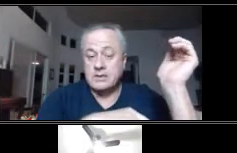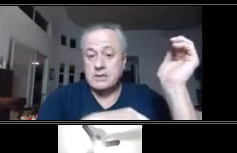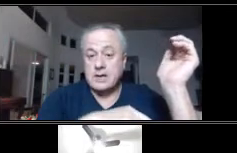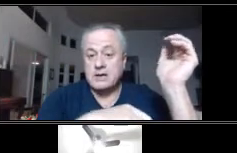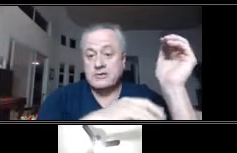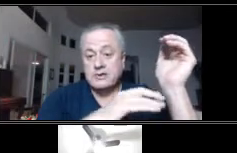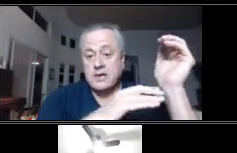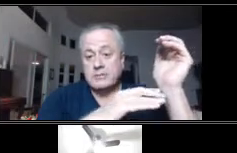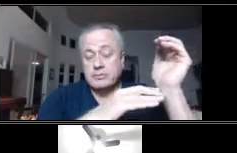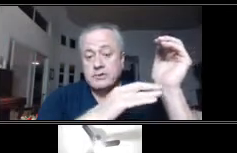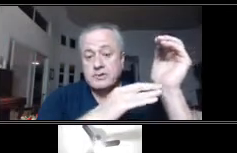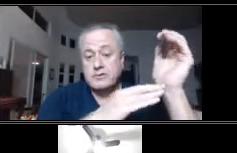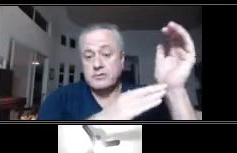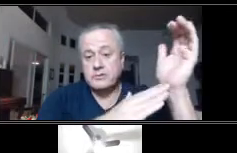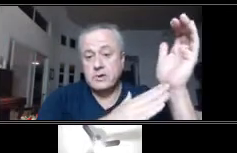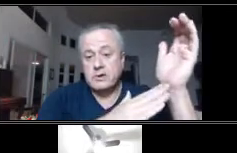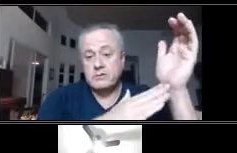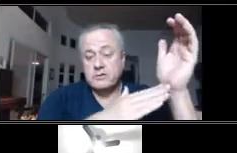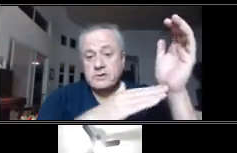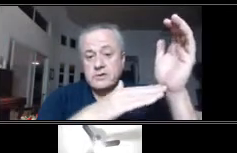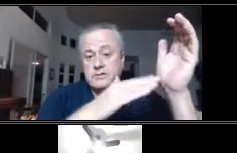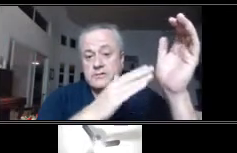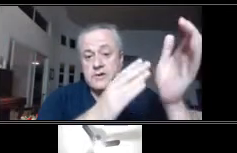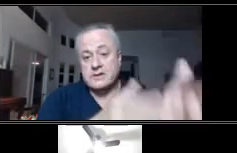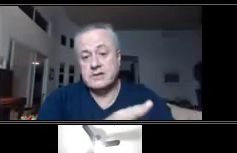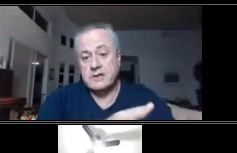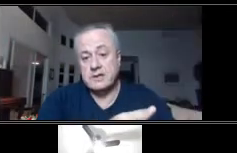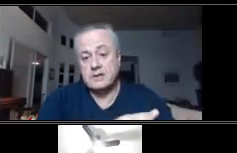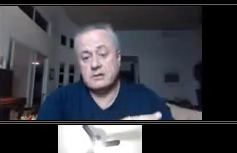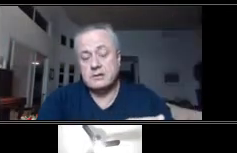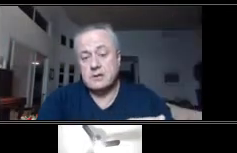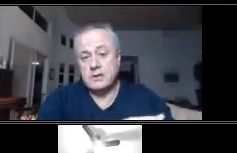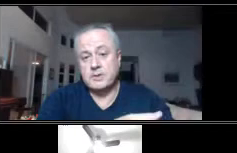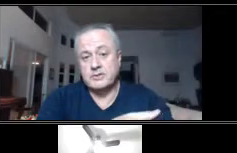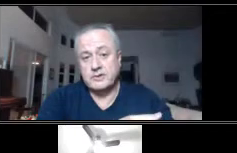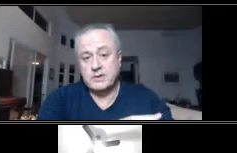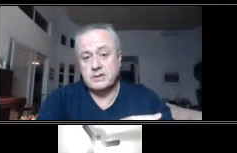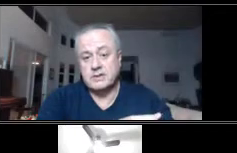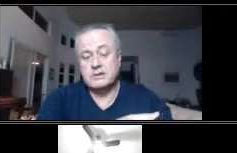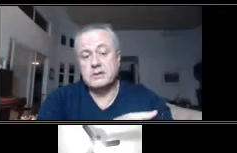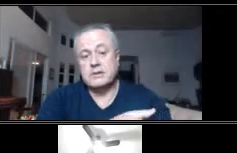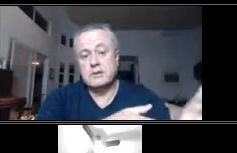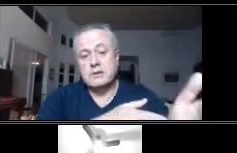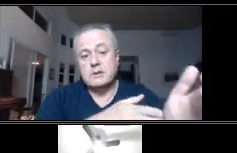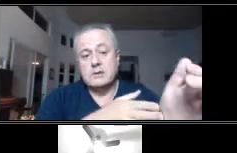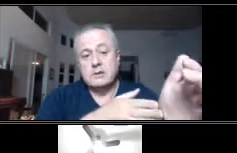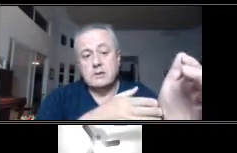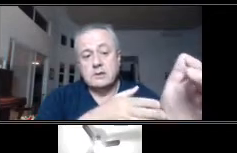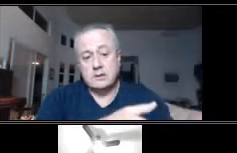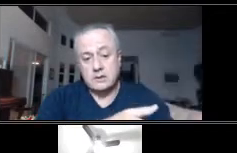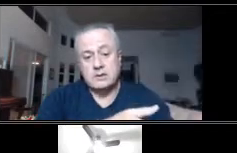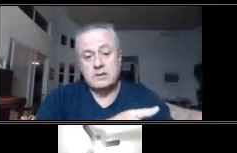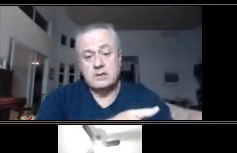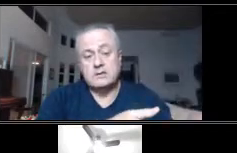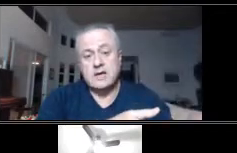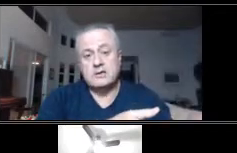lá atrás que era possível você fazer pesquisa